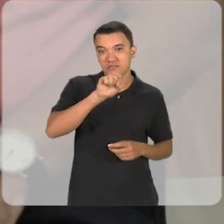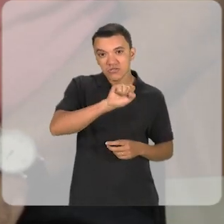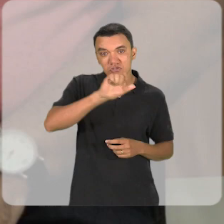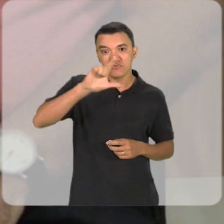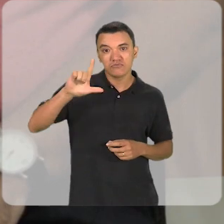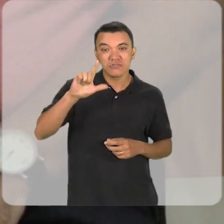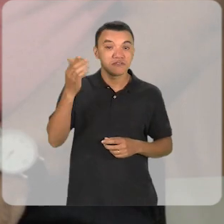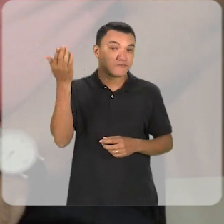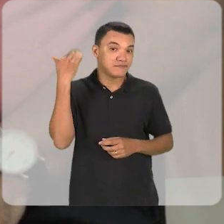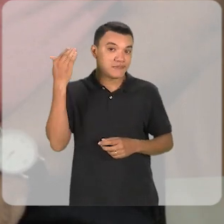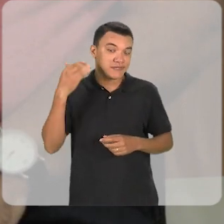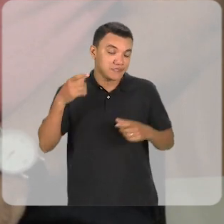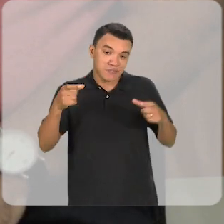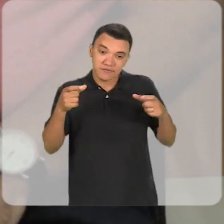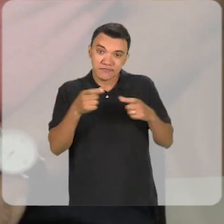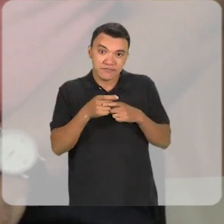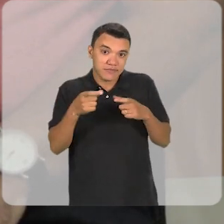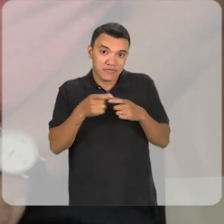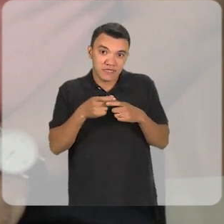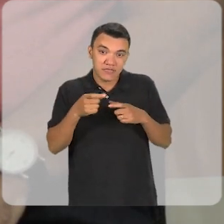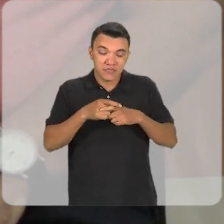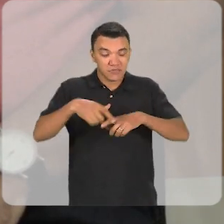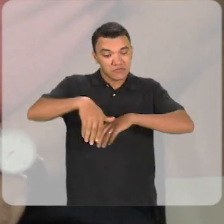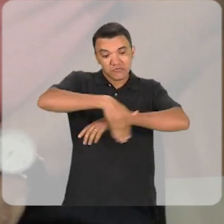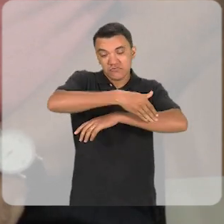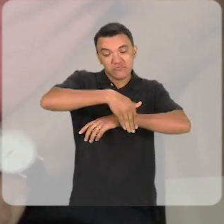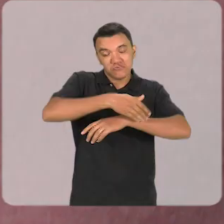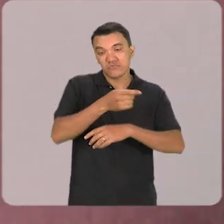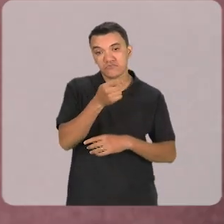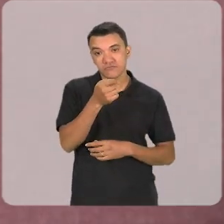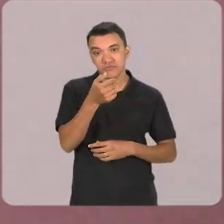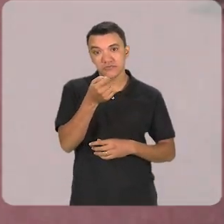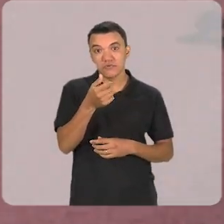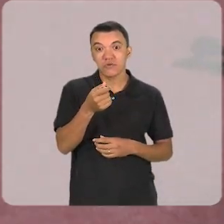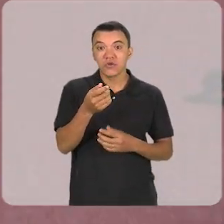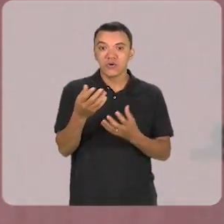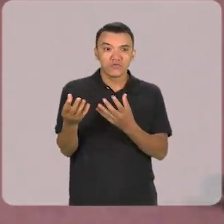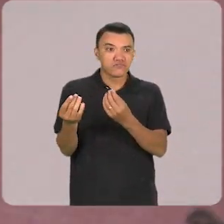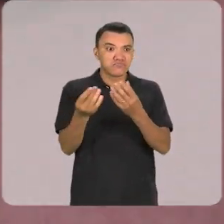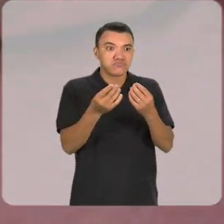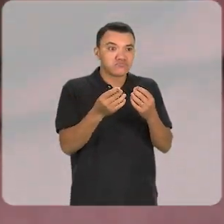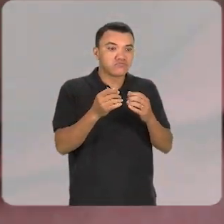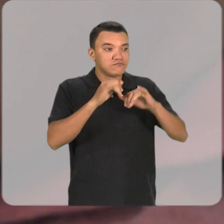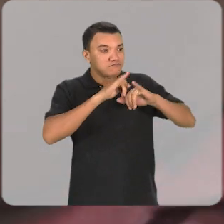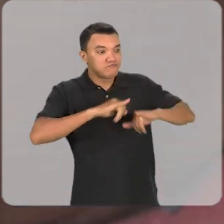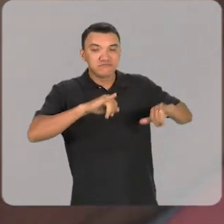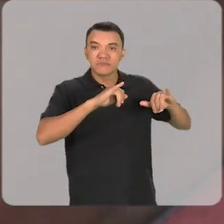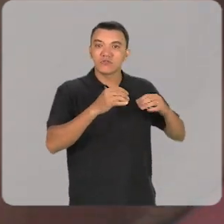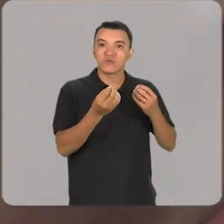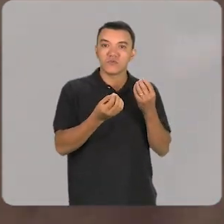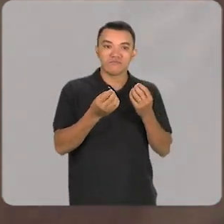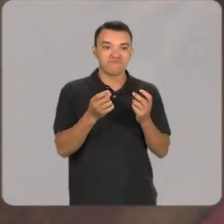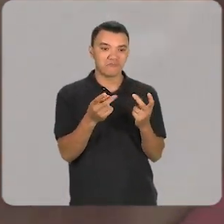pequena. Então, muitas dessas pessoas tinham que fazer coisa mais chamativa,